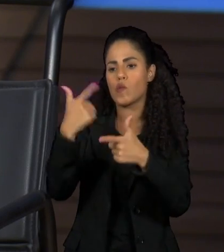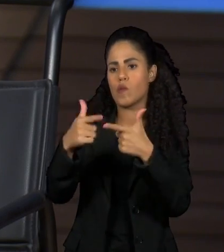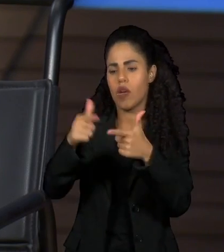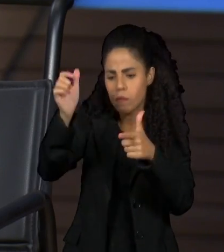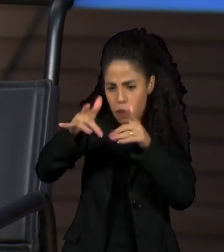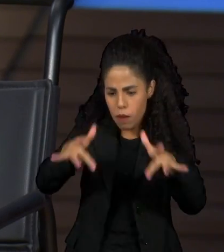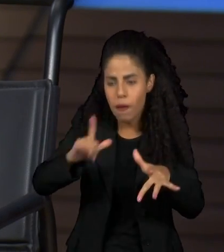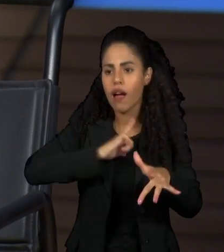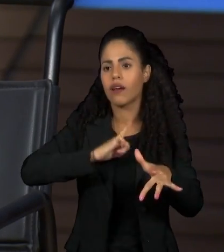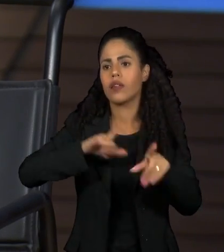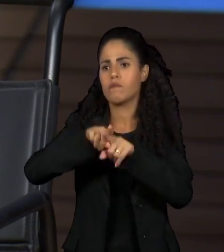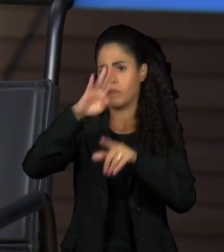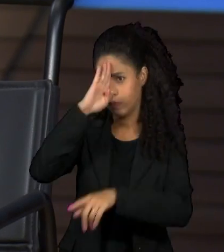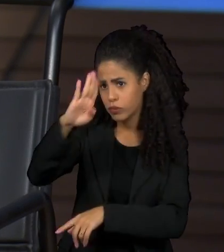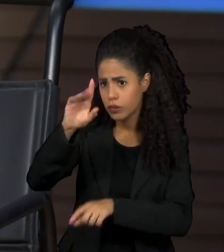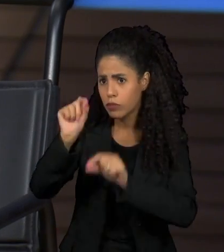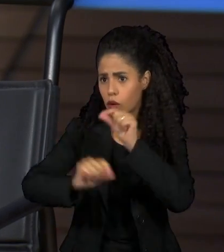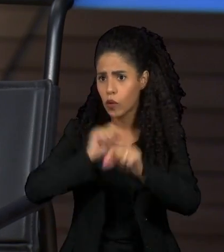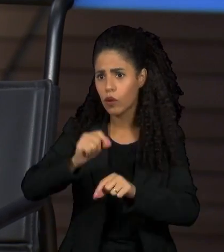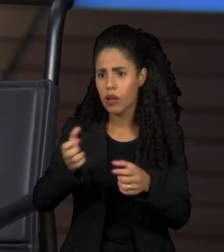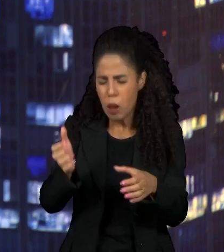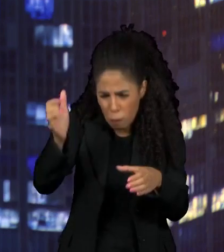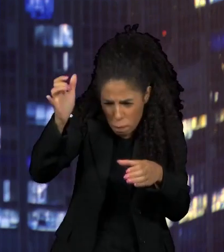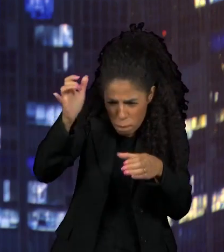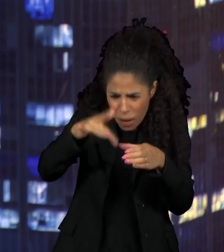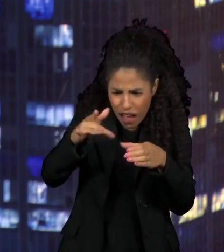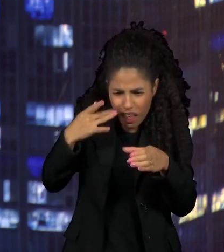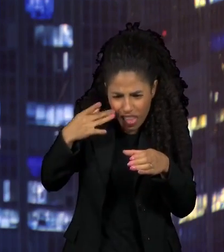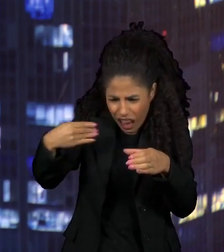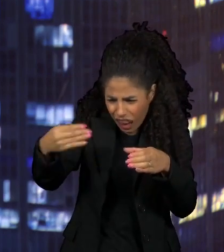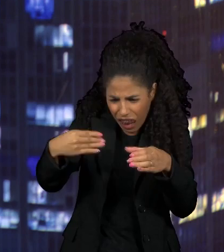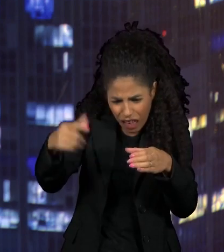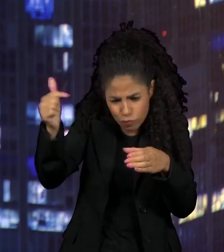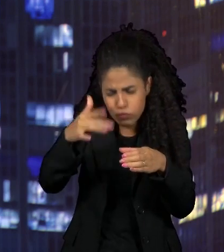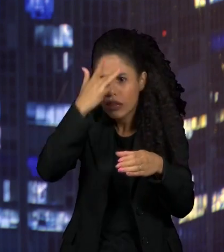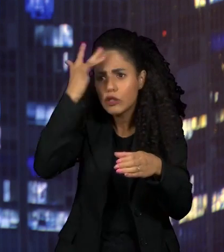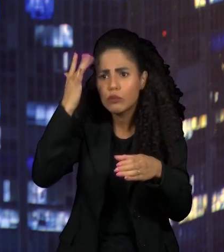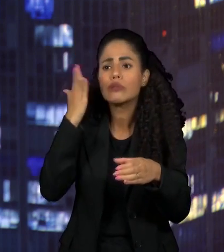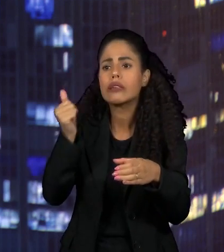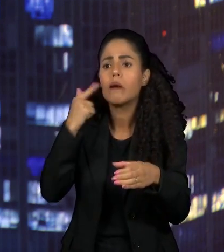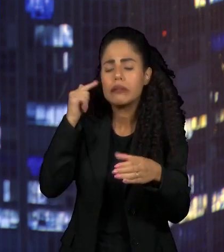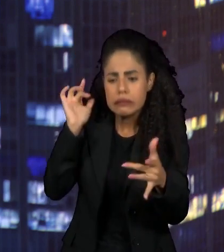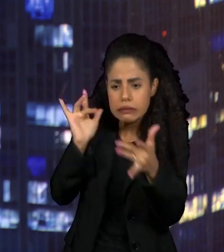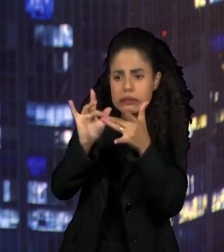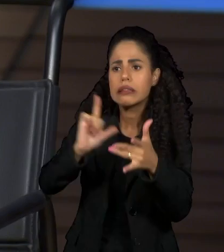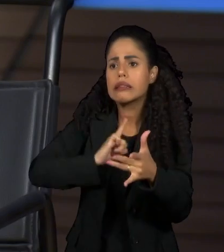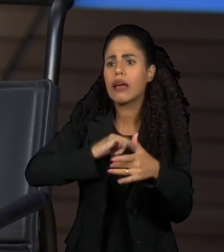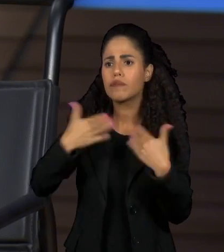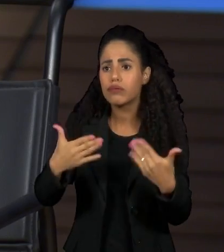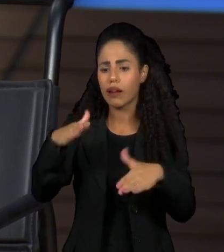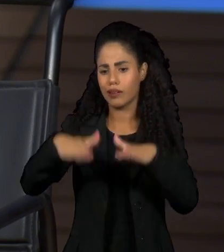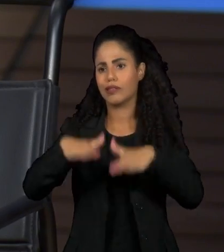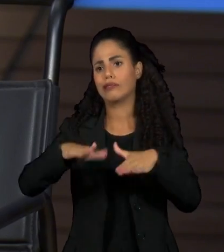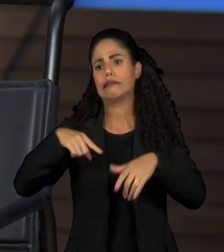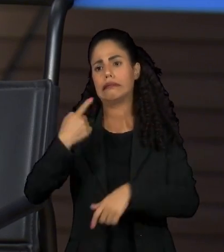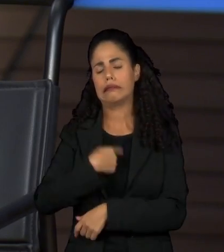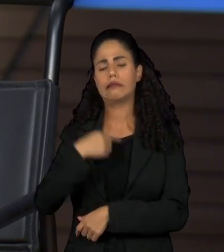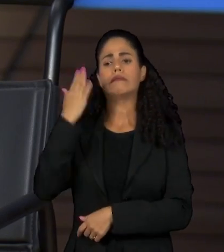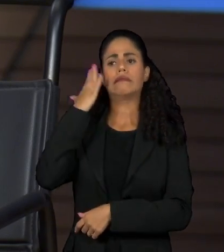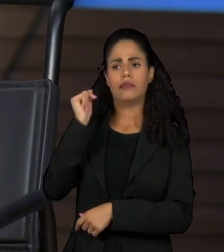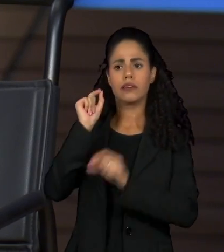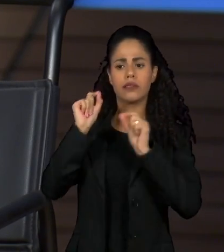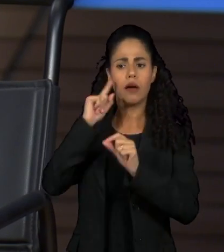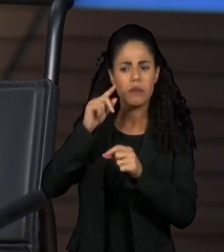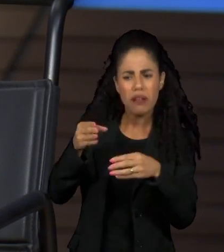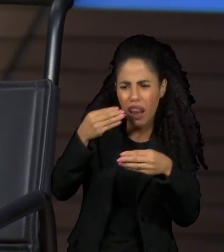e dentre eles, principalmente, o resíduo plástico, né? Que é o que as pessoas mais têm contato. Muitas vezes a gente acaba entrando na questão, vendo